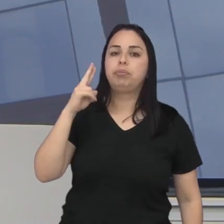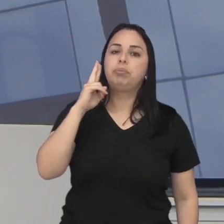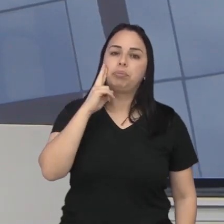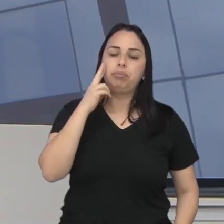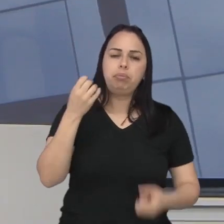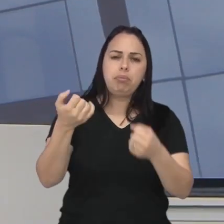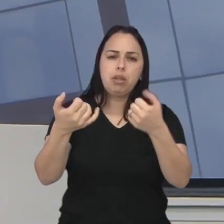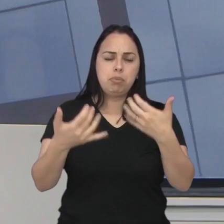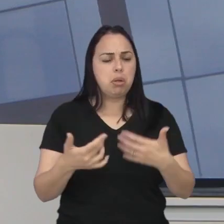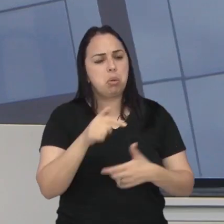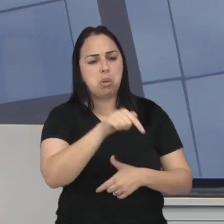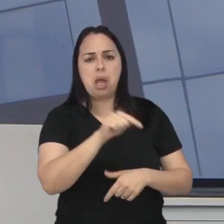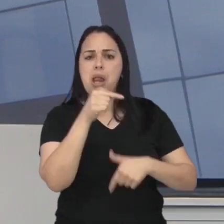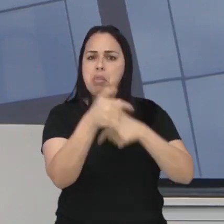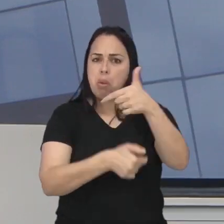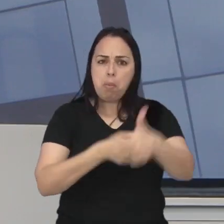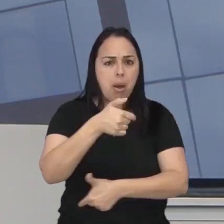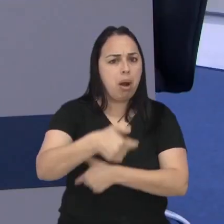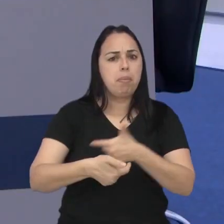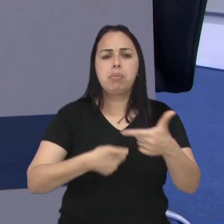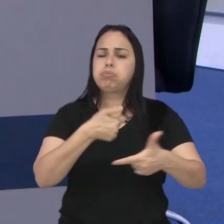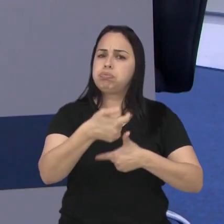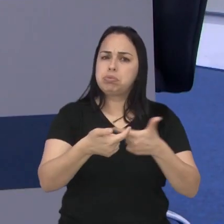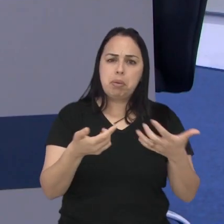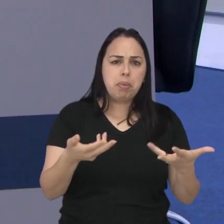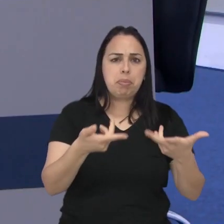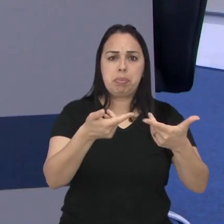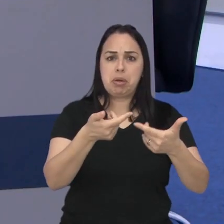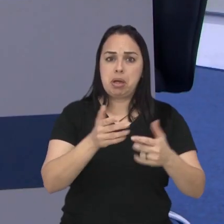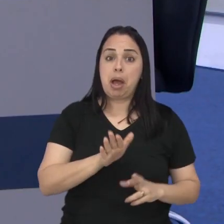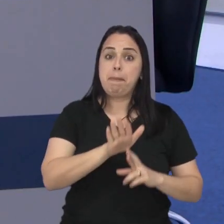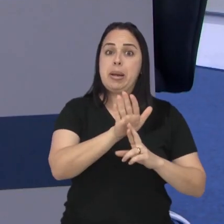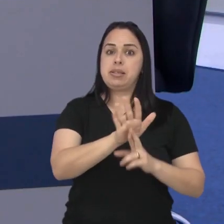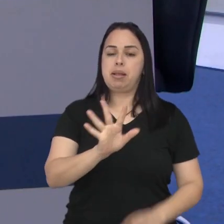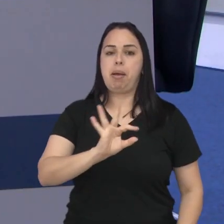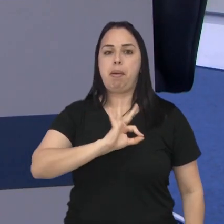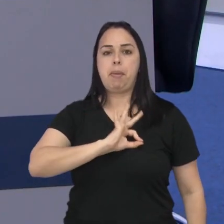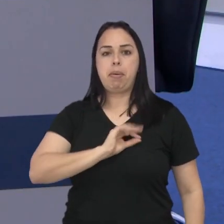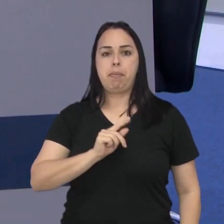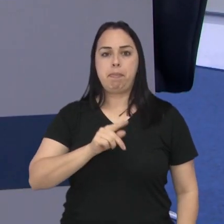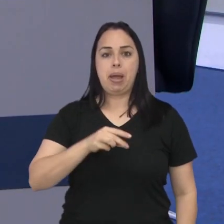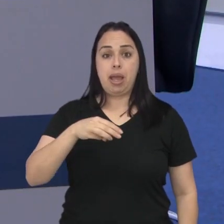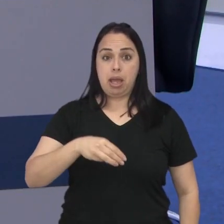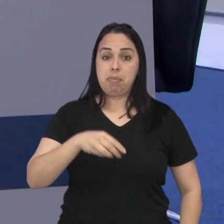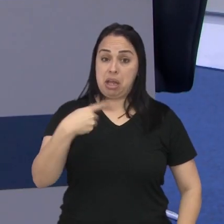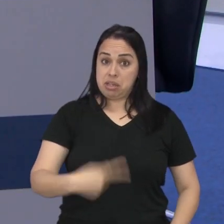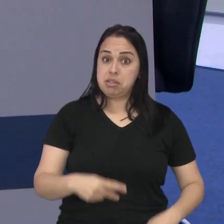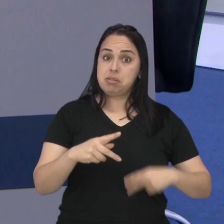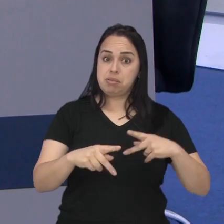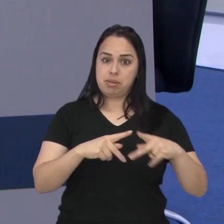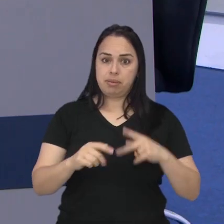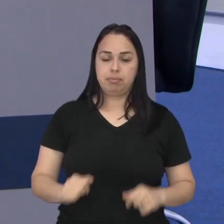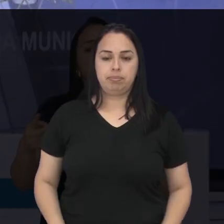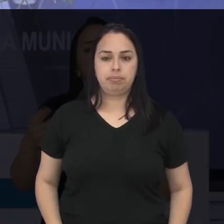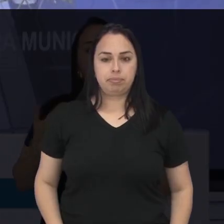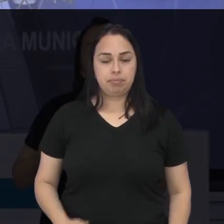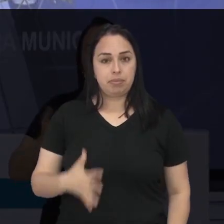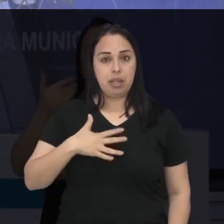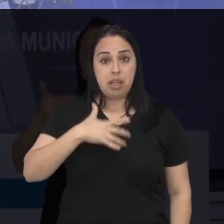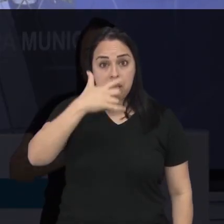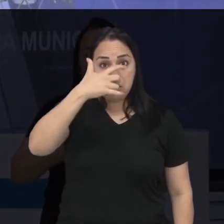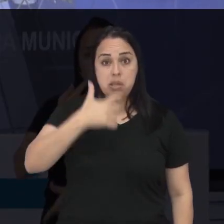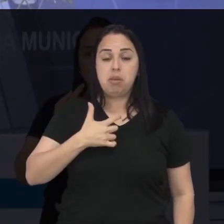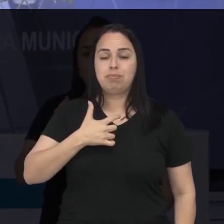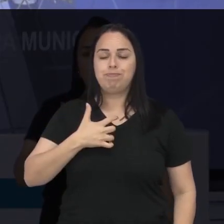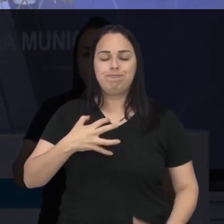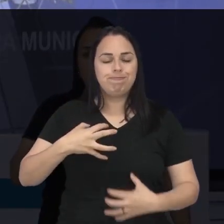Santiago destacou o trabalho feito pelo tenente-coronel à frente da Polícia Militar, que atua em São José dos Campos. E para mim é